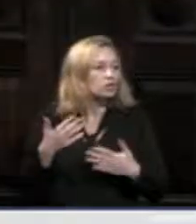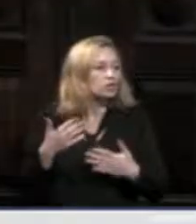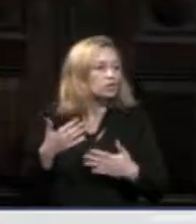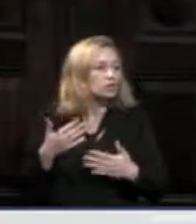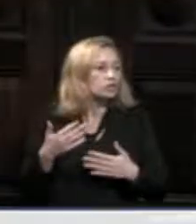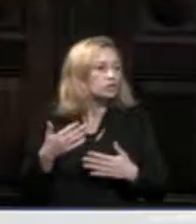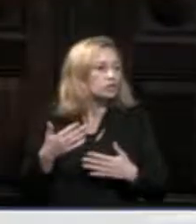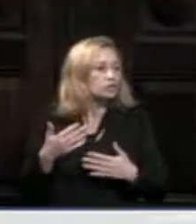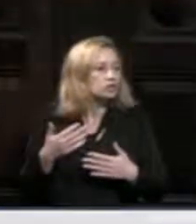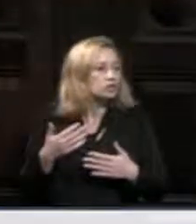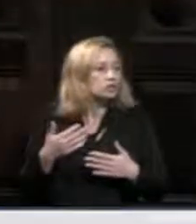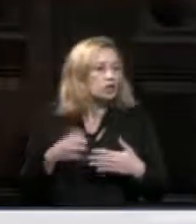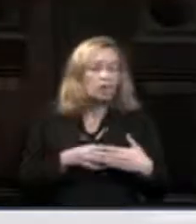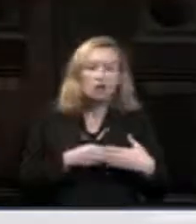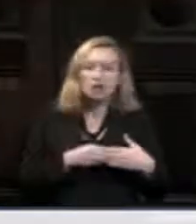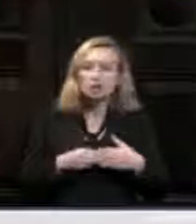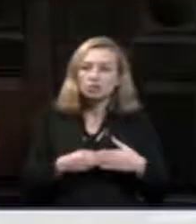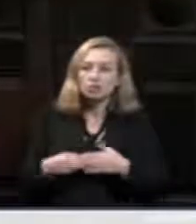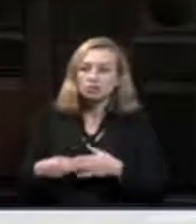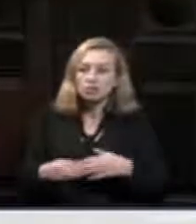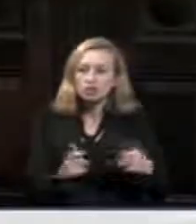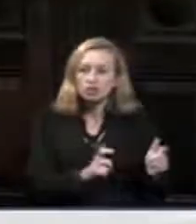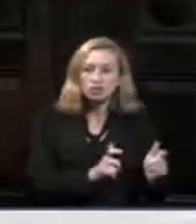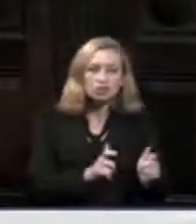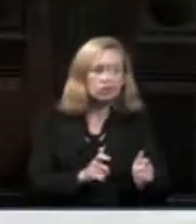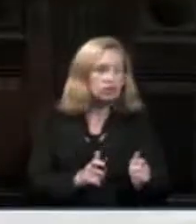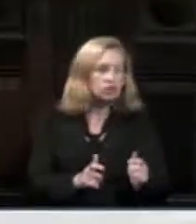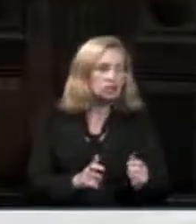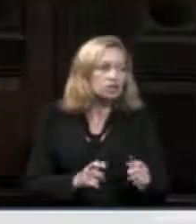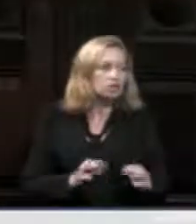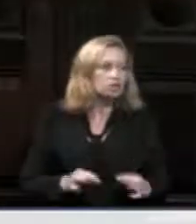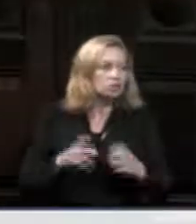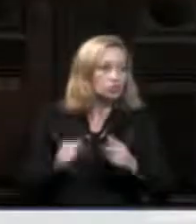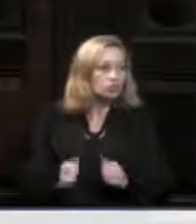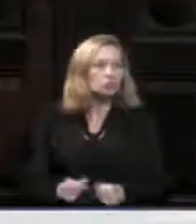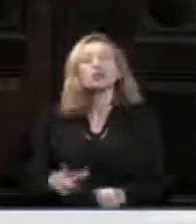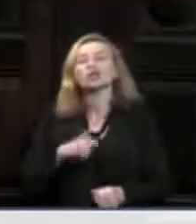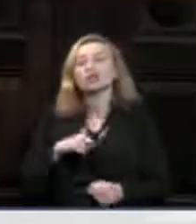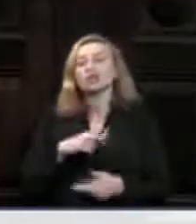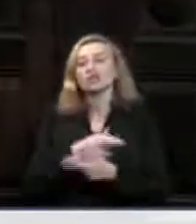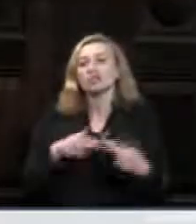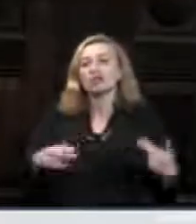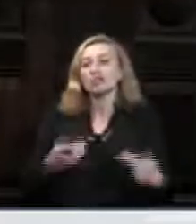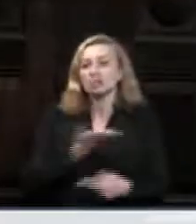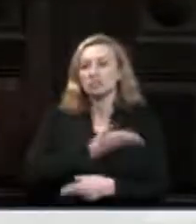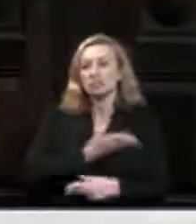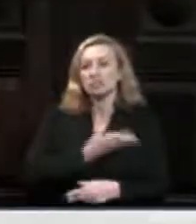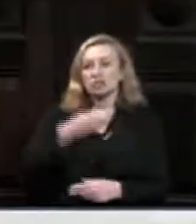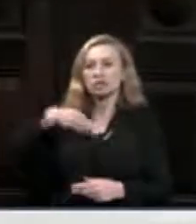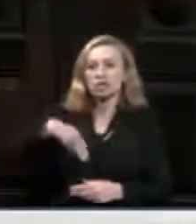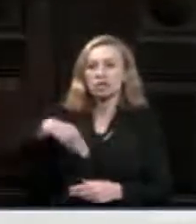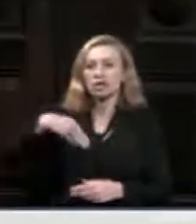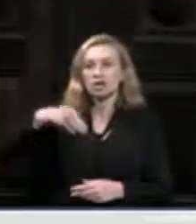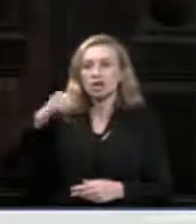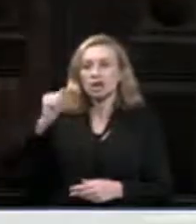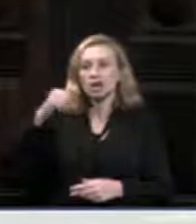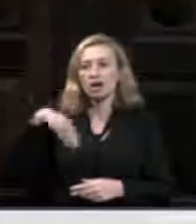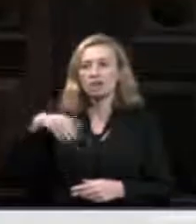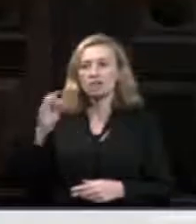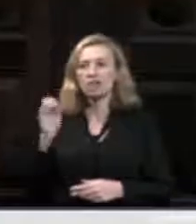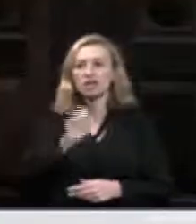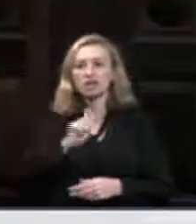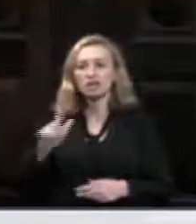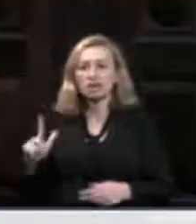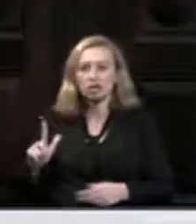a conduzir as relações na região. Eu tenho muitos amigos ambientalistas e vou dizer